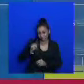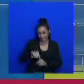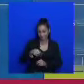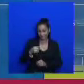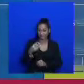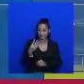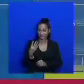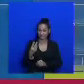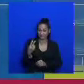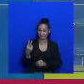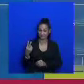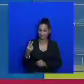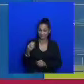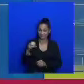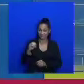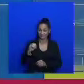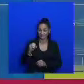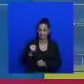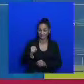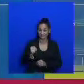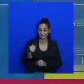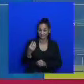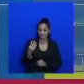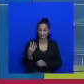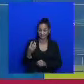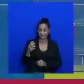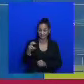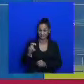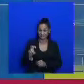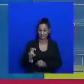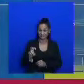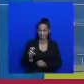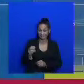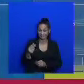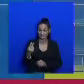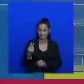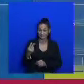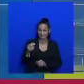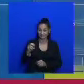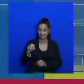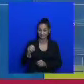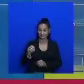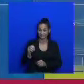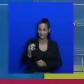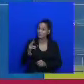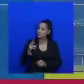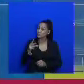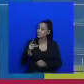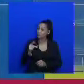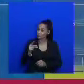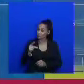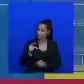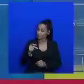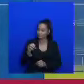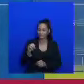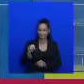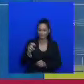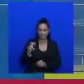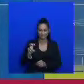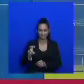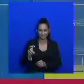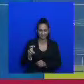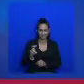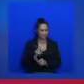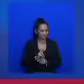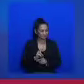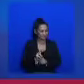foram 42, 08, 45, 20, 12 e